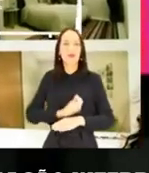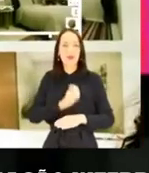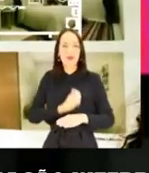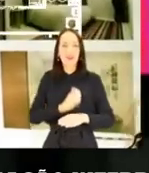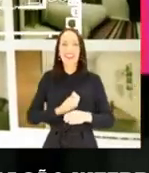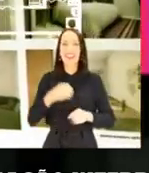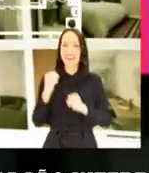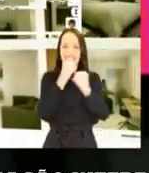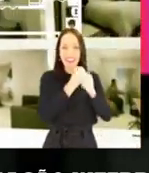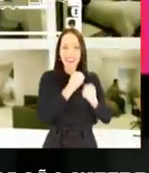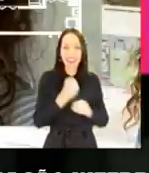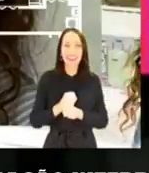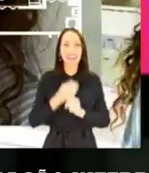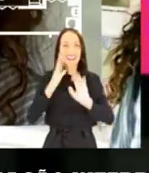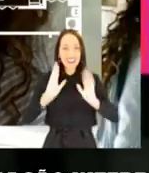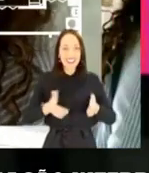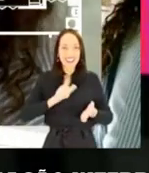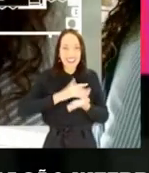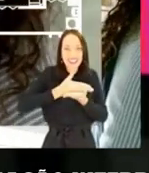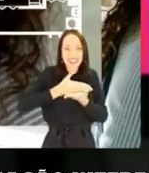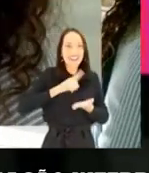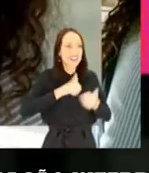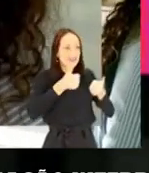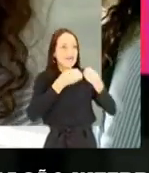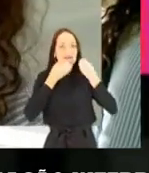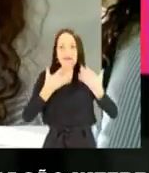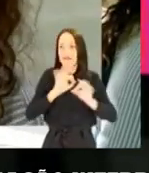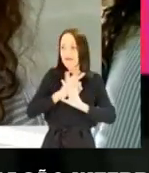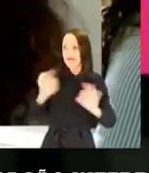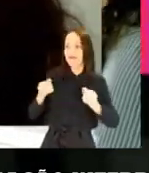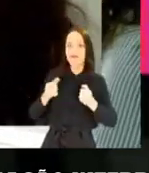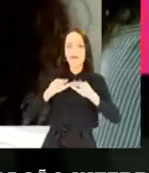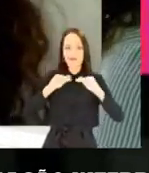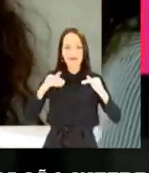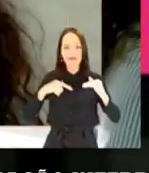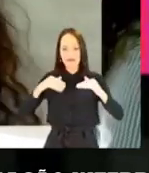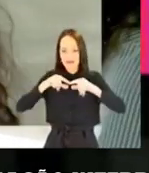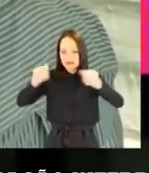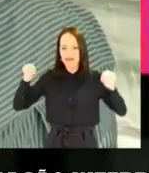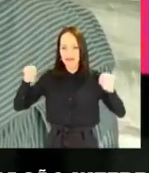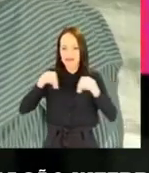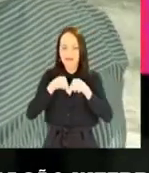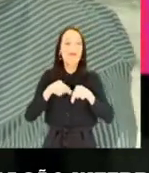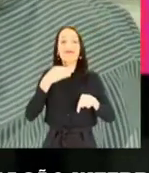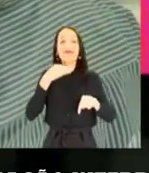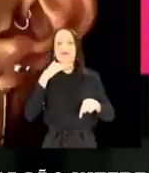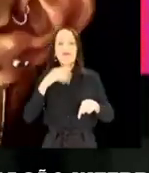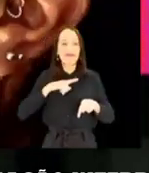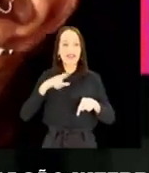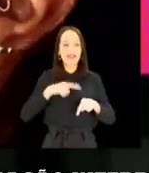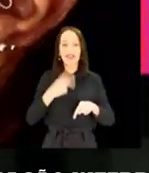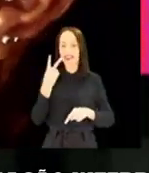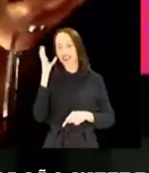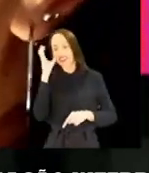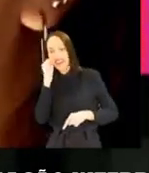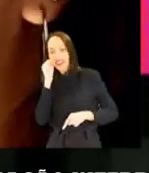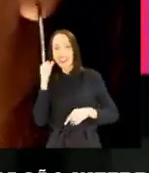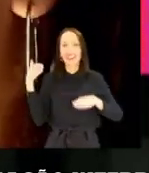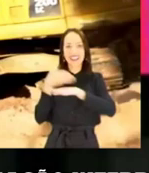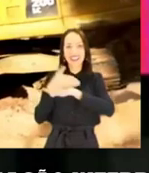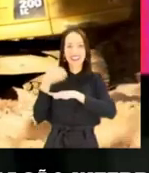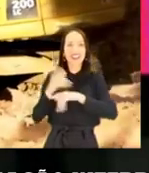Com 57,5 de área útil? É, isso aí. Ficou bom, hein? Ficou bom. Tem varanda, 2 quartos...